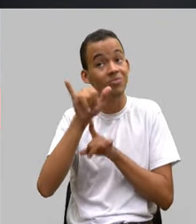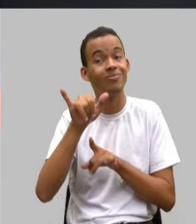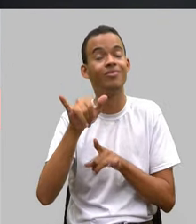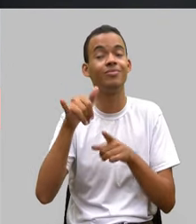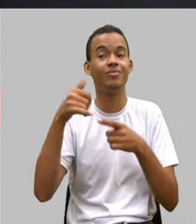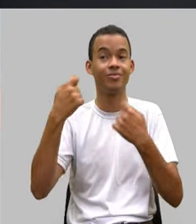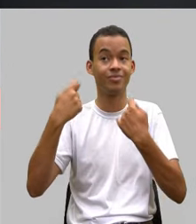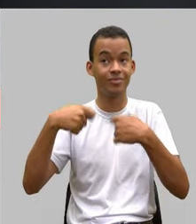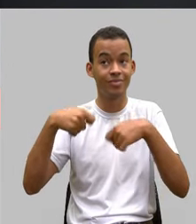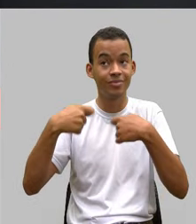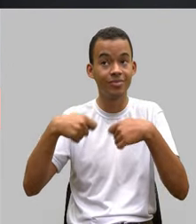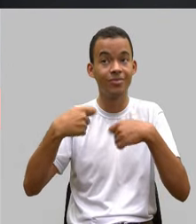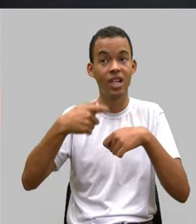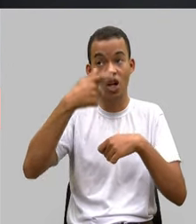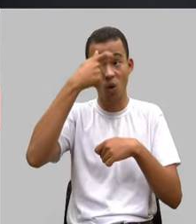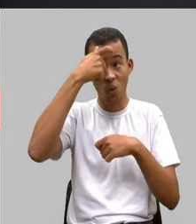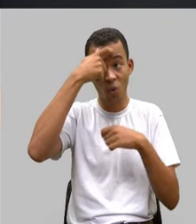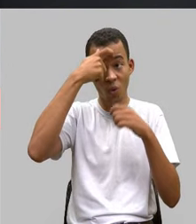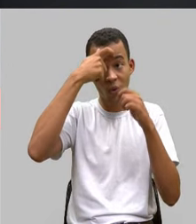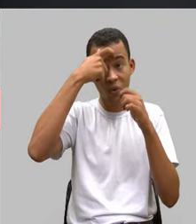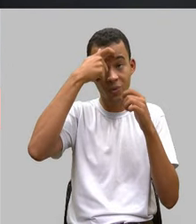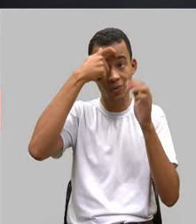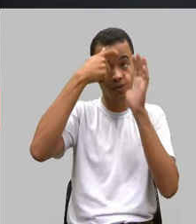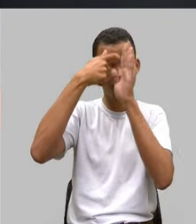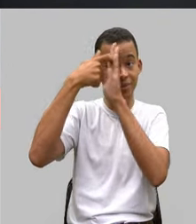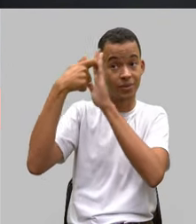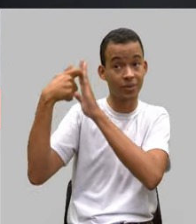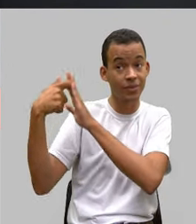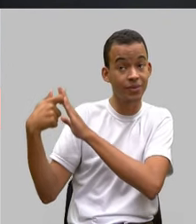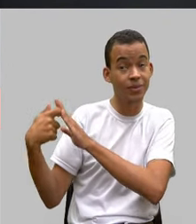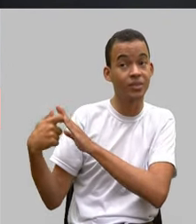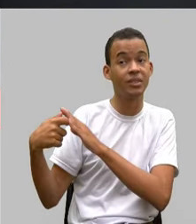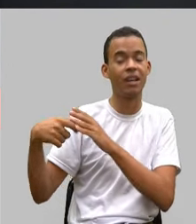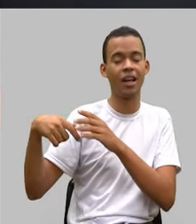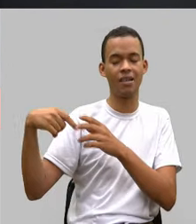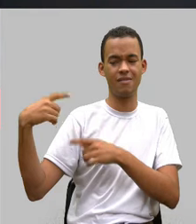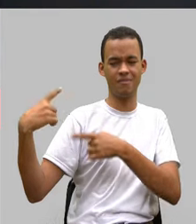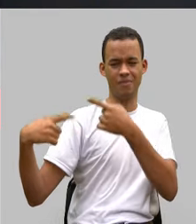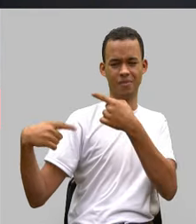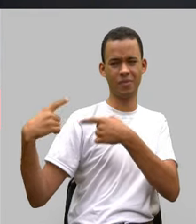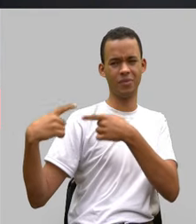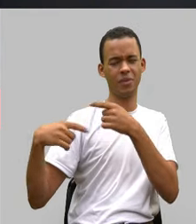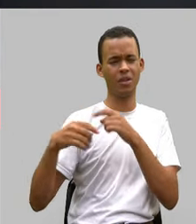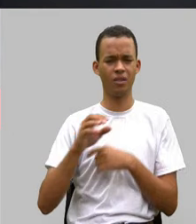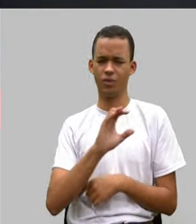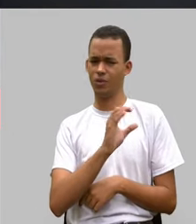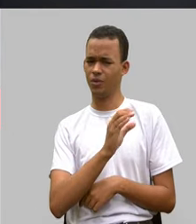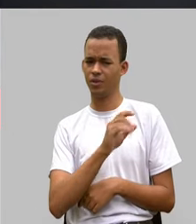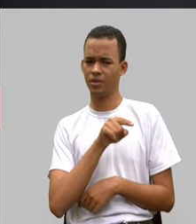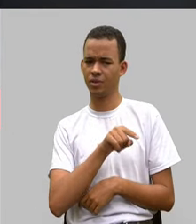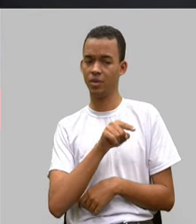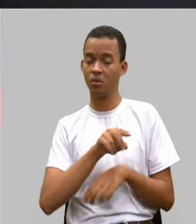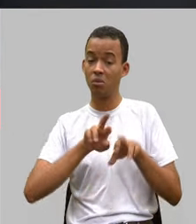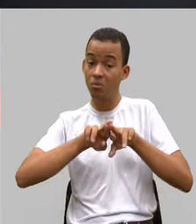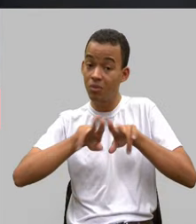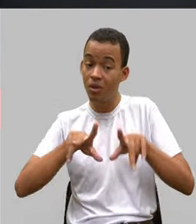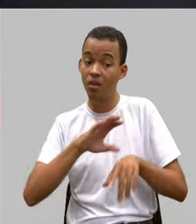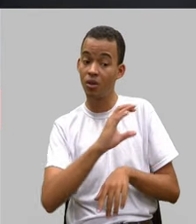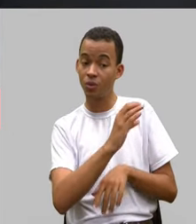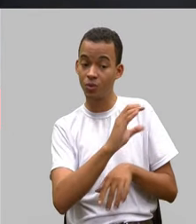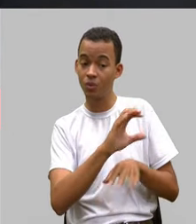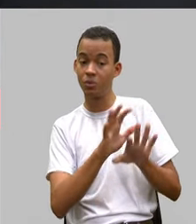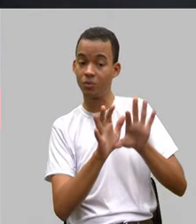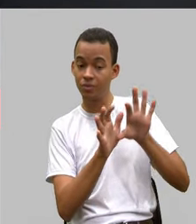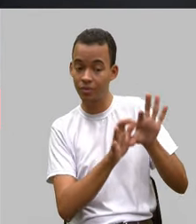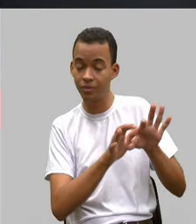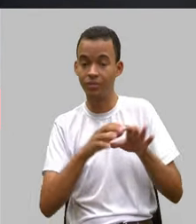ideologia de do de lado nós não podemos politizar a ciência ciência é Ciência gente